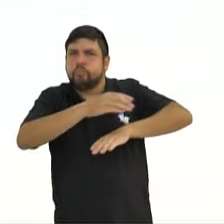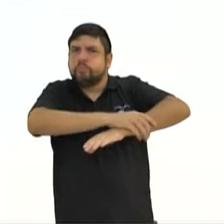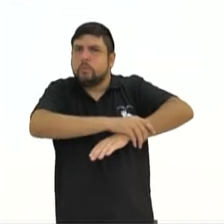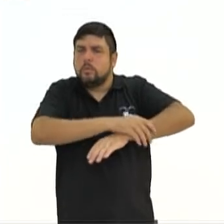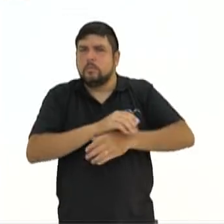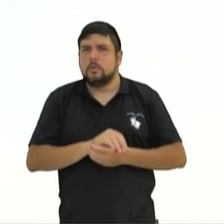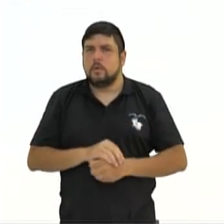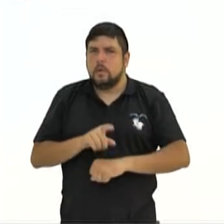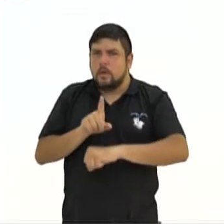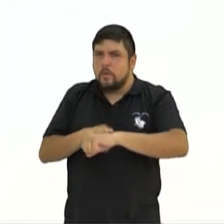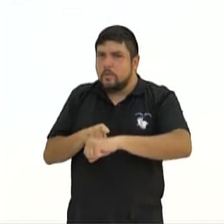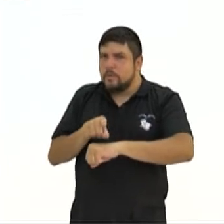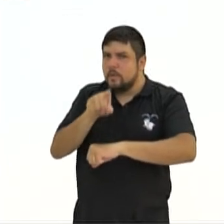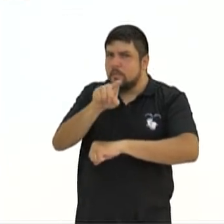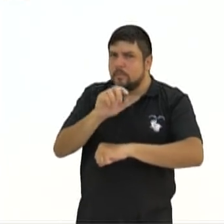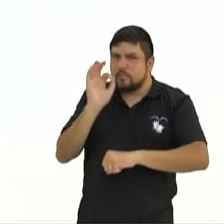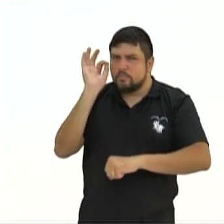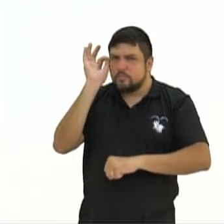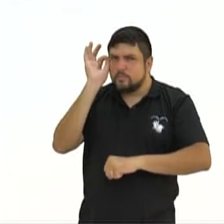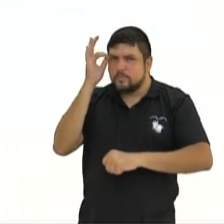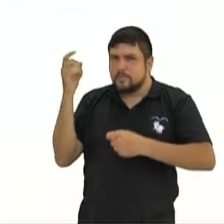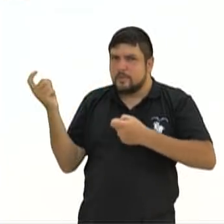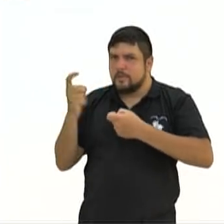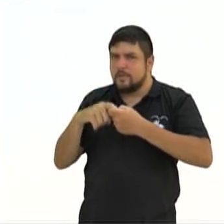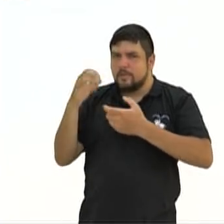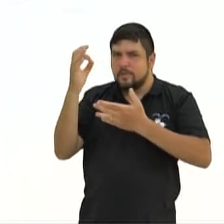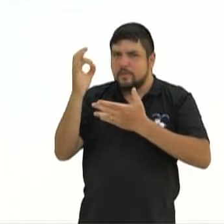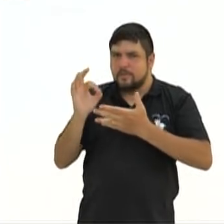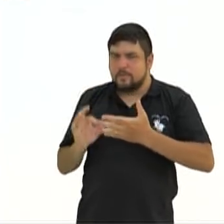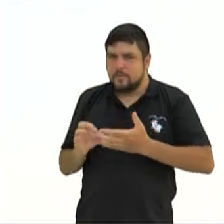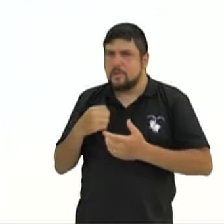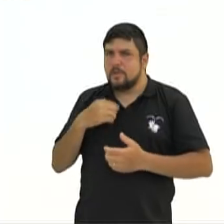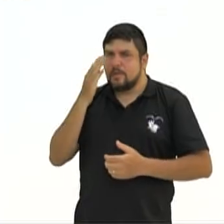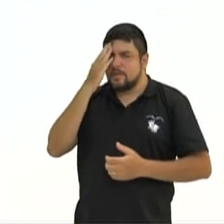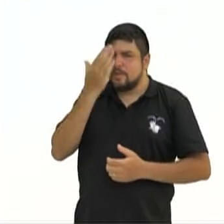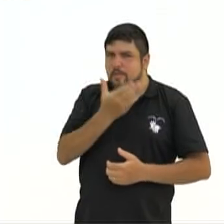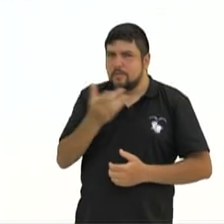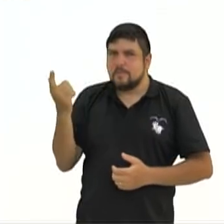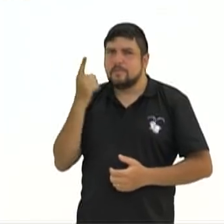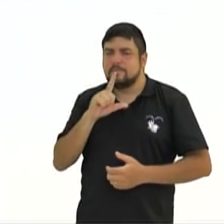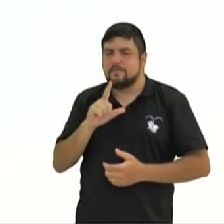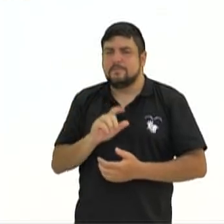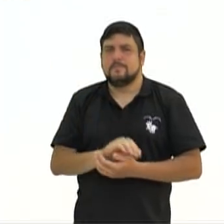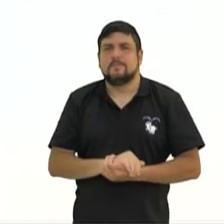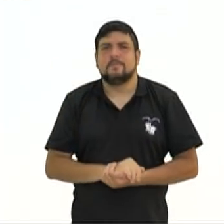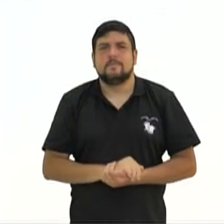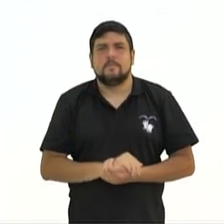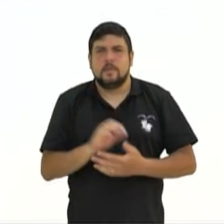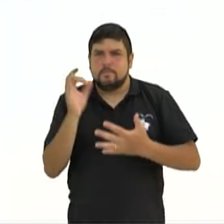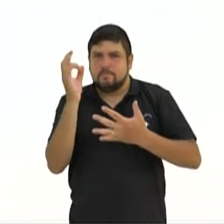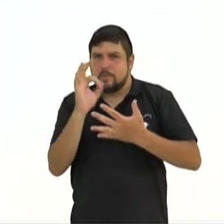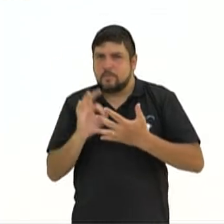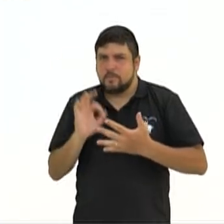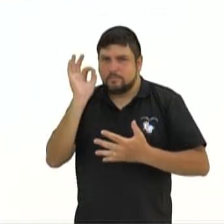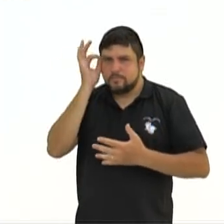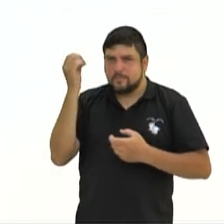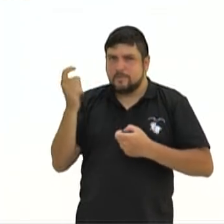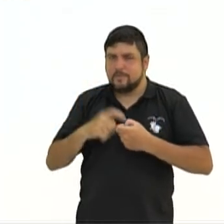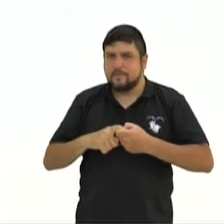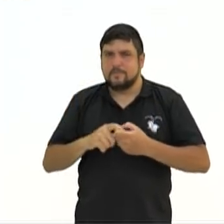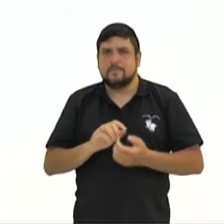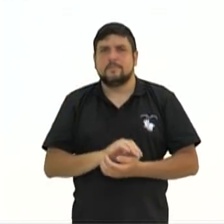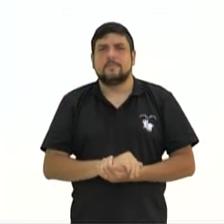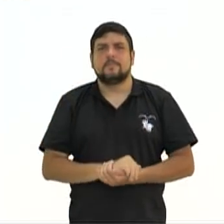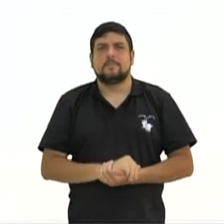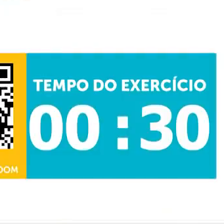tempinho, mas vai ser bem curtinho esse tempinho, que o exercício está bem fácil, eu tenho certeza que vocês já sabem, tá? Resolva e a gente já volta para